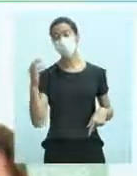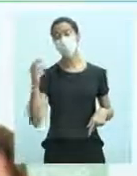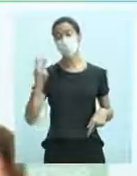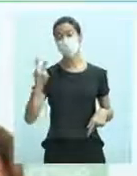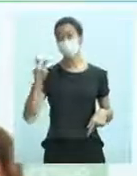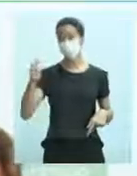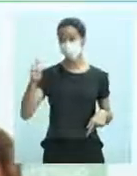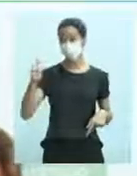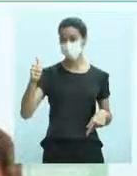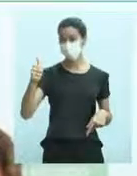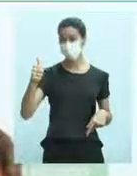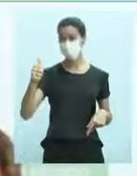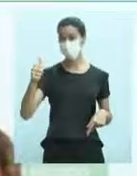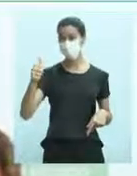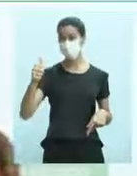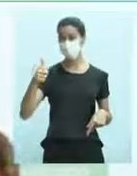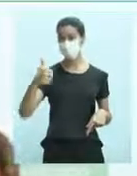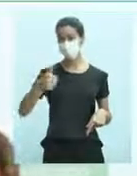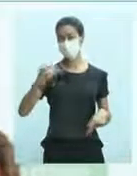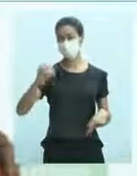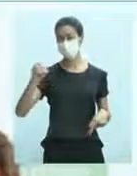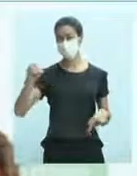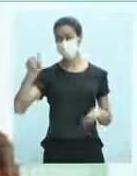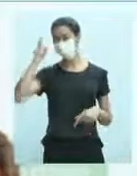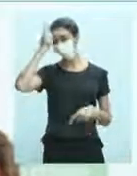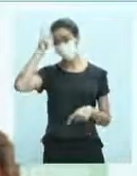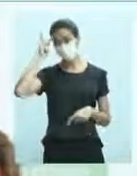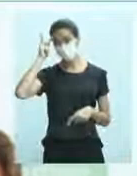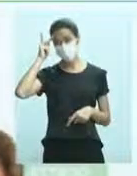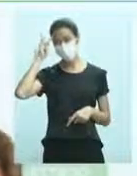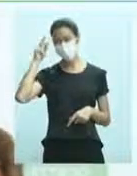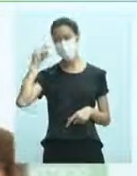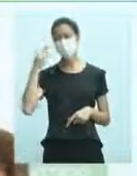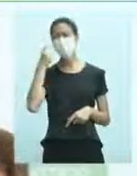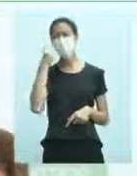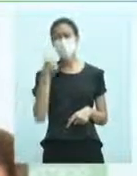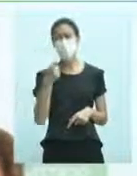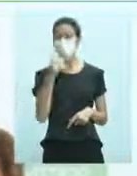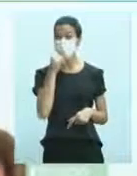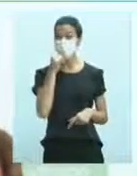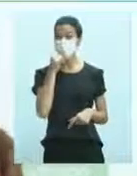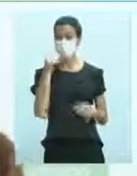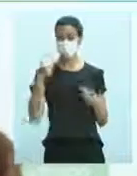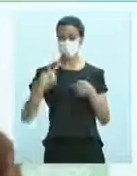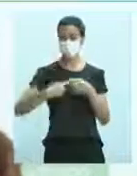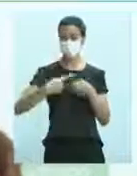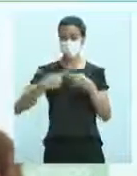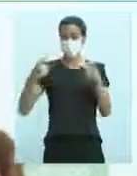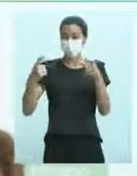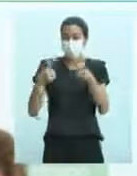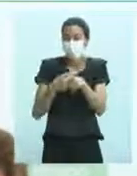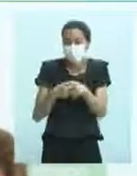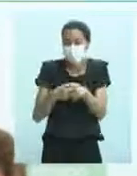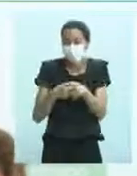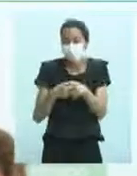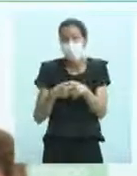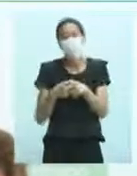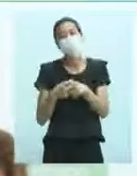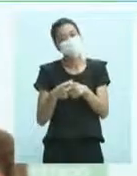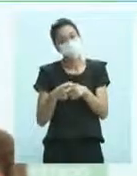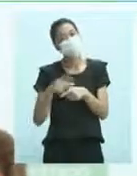um grande número de caso eles demonstram maior risco da doença